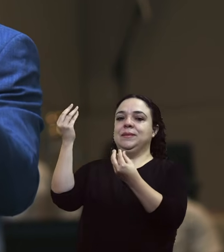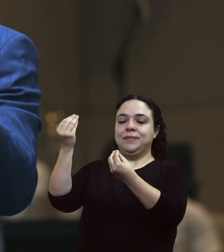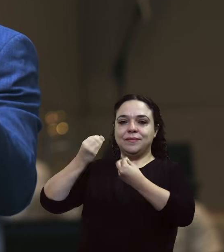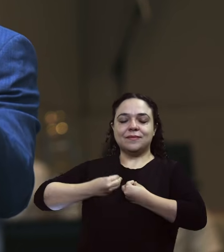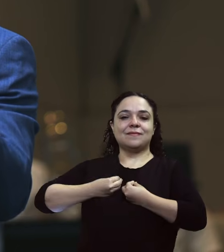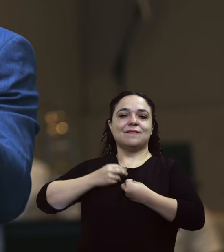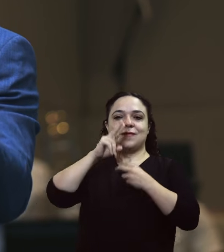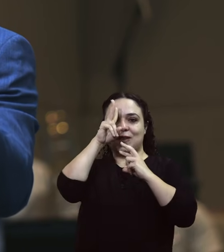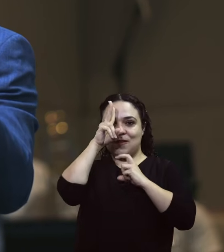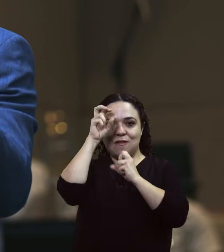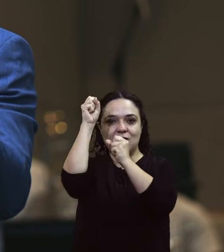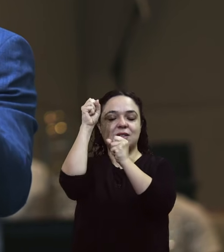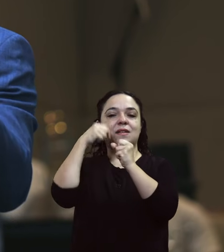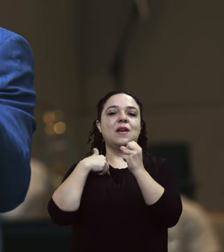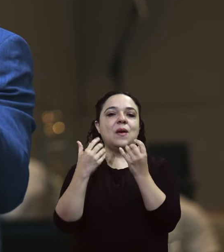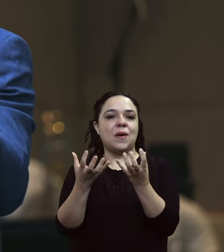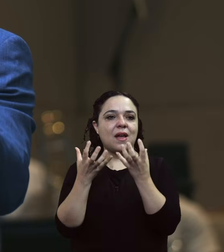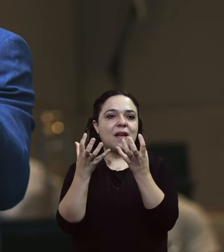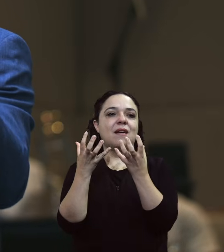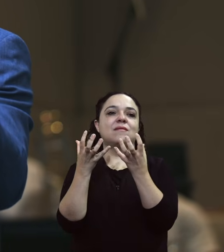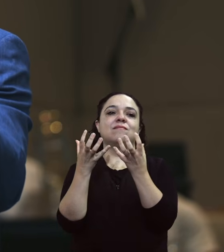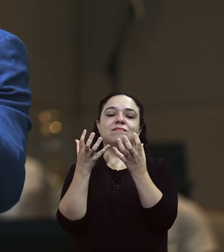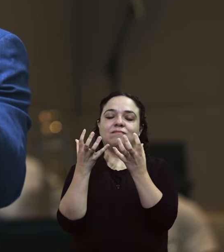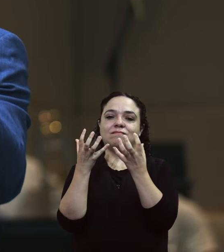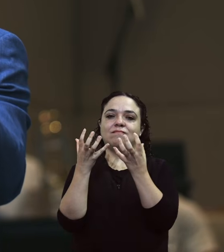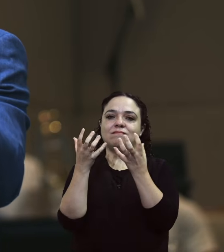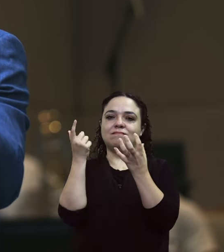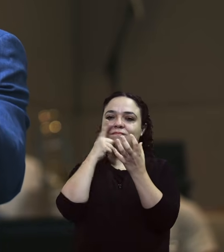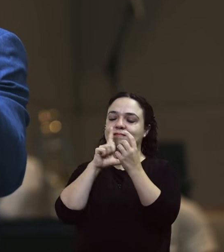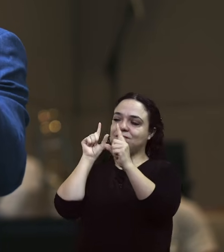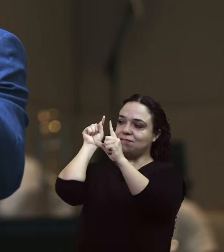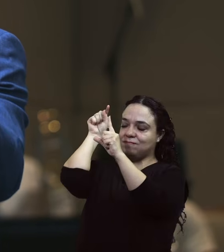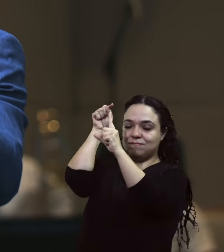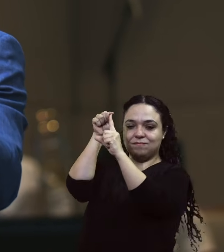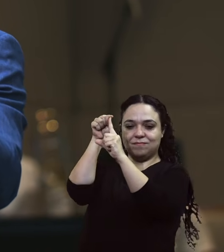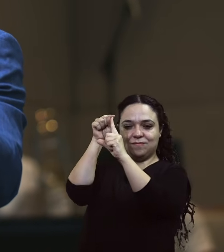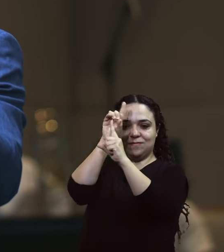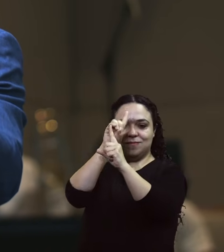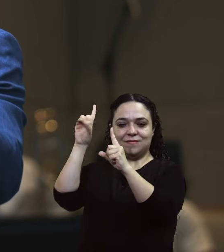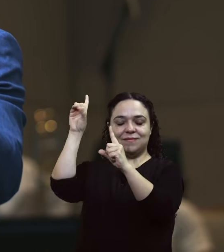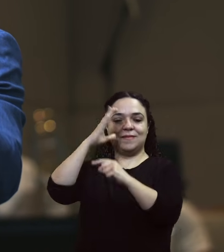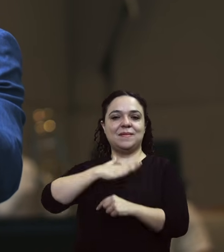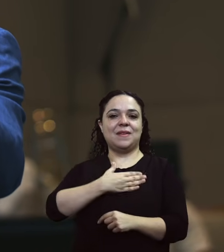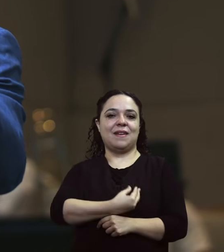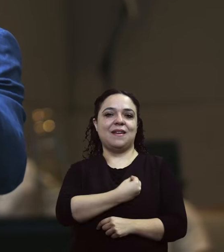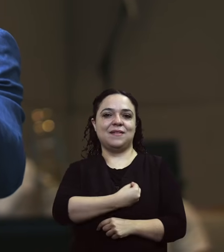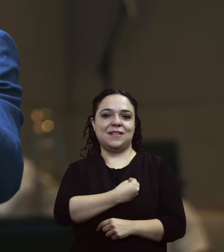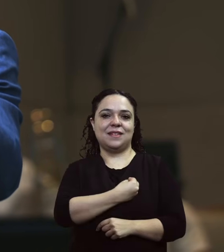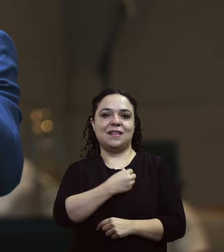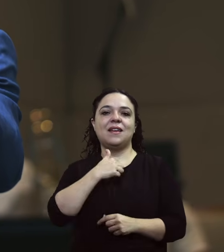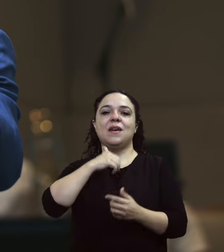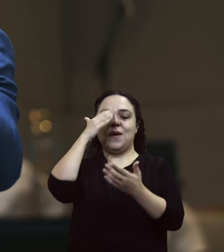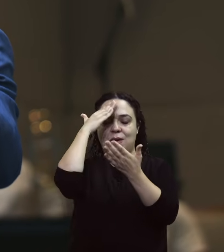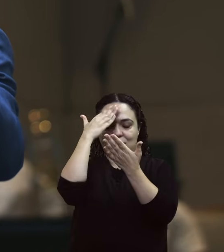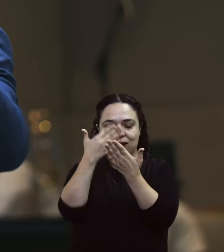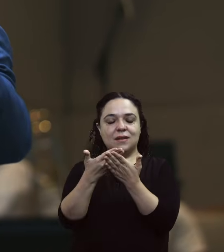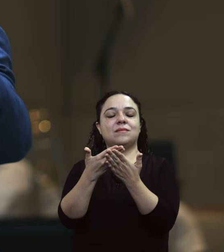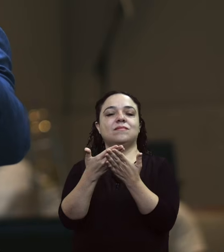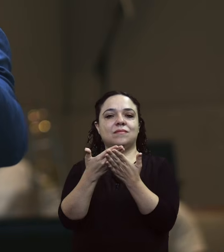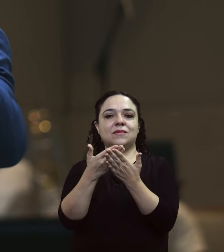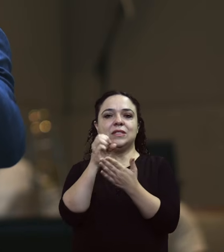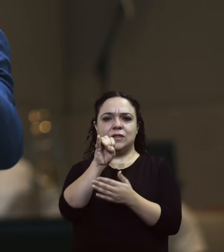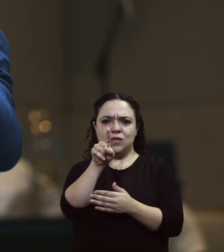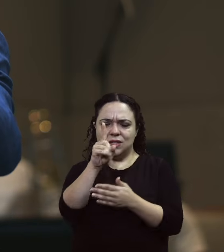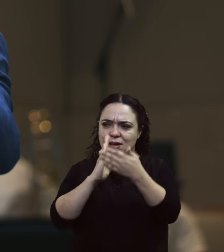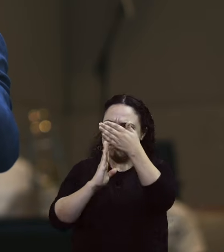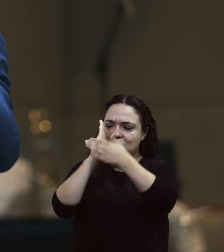porque eu quero cumprir todo o propósito de Deus para a minha vida. Eu creio, se você passar no teste